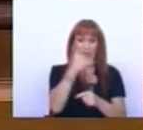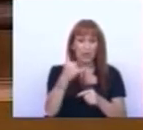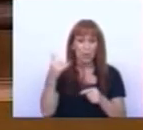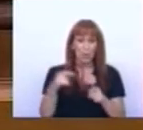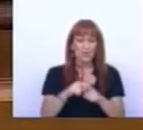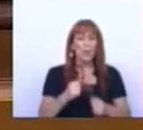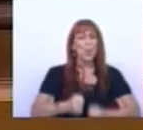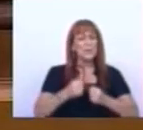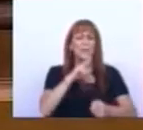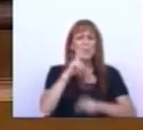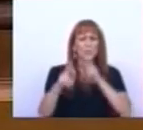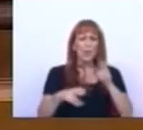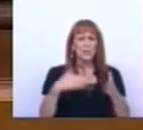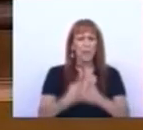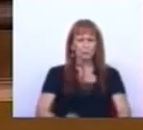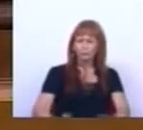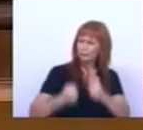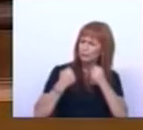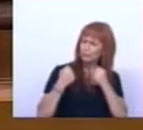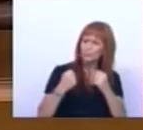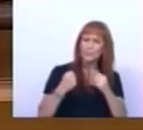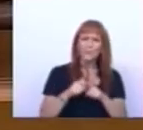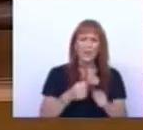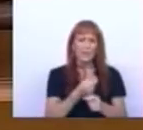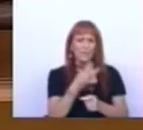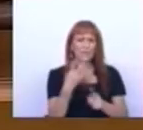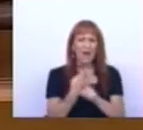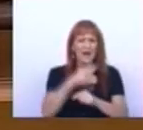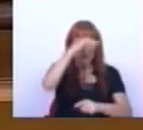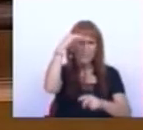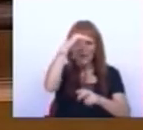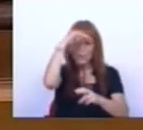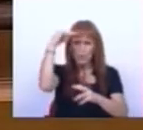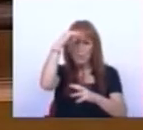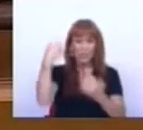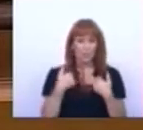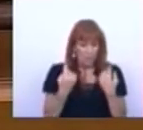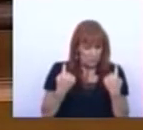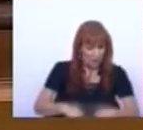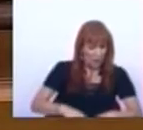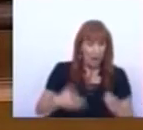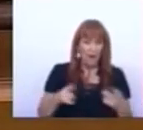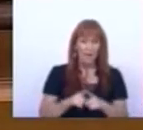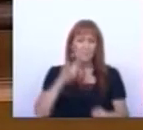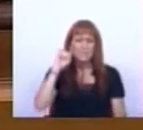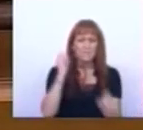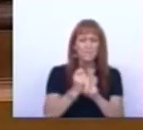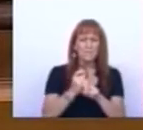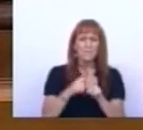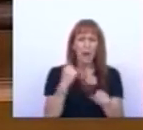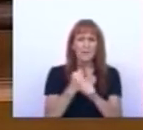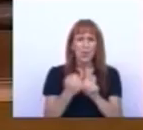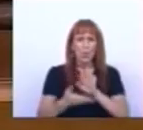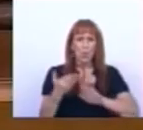2022 capaz de dar respostas robustas ao conjunto de dificuldades que atravessamos e que requerem